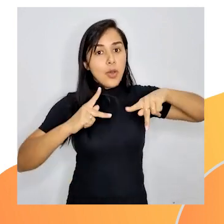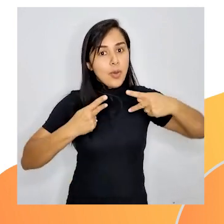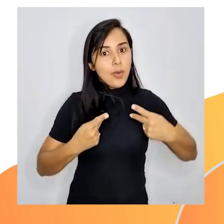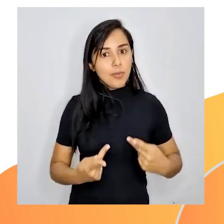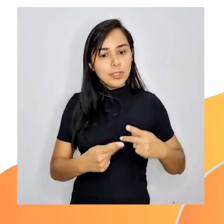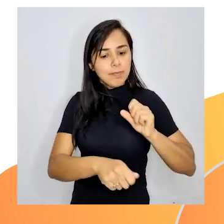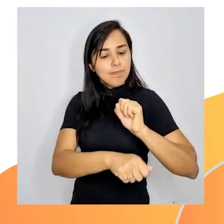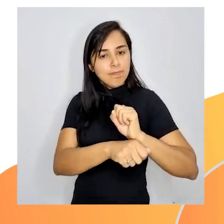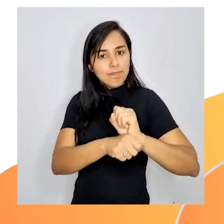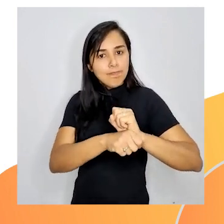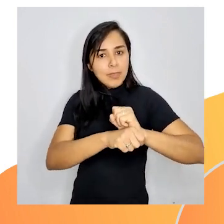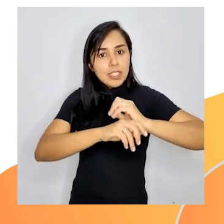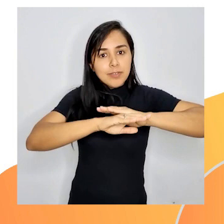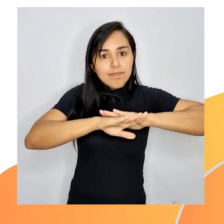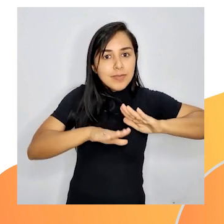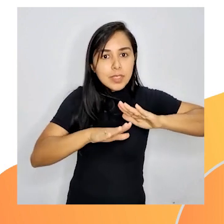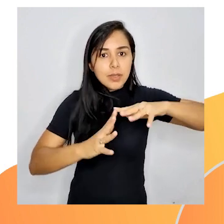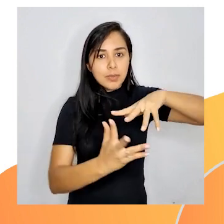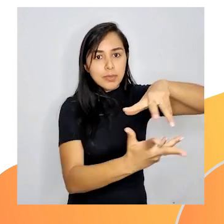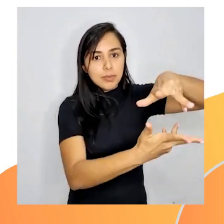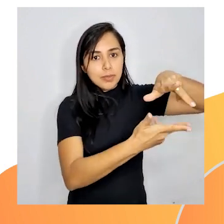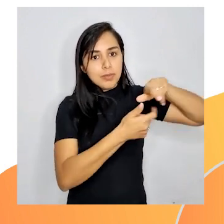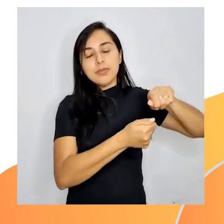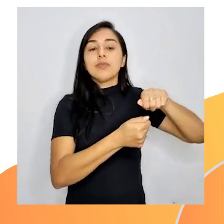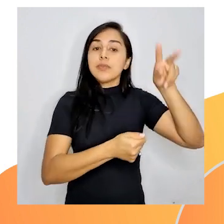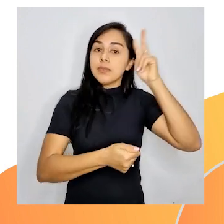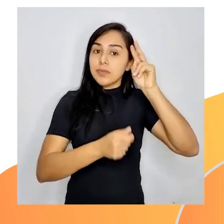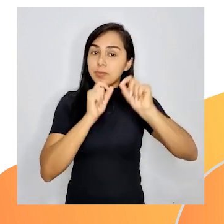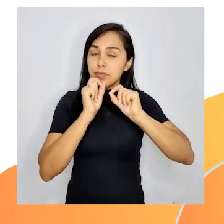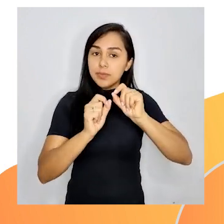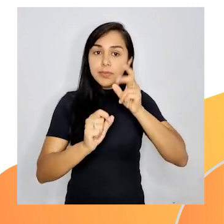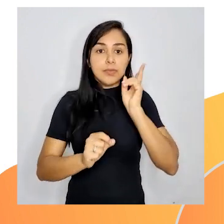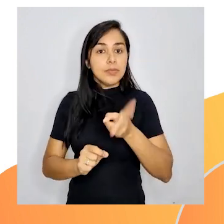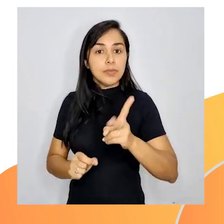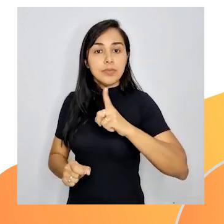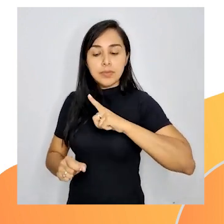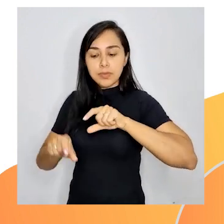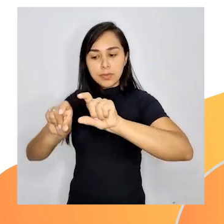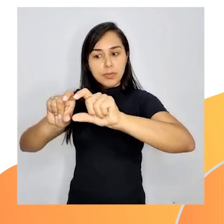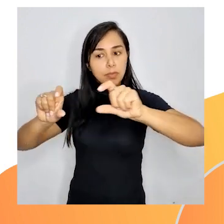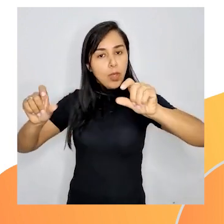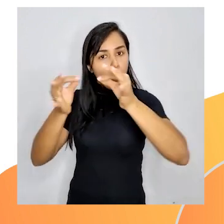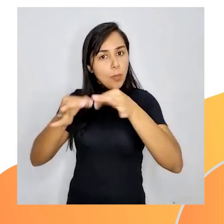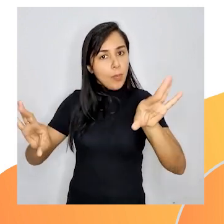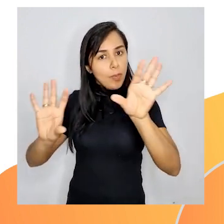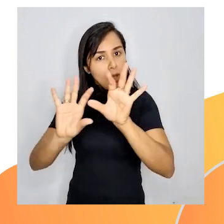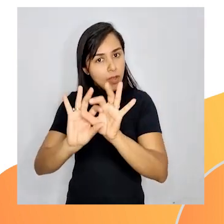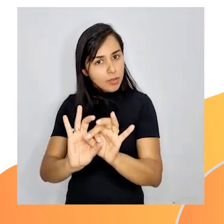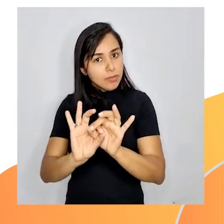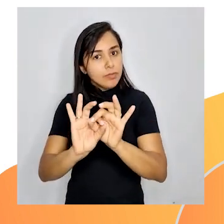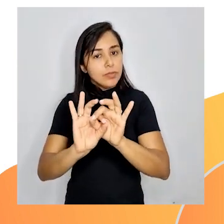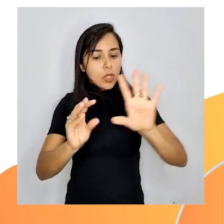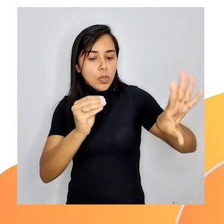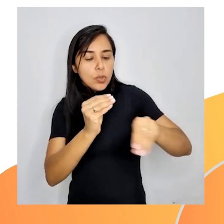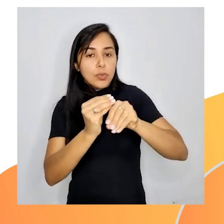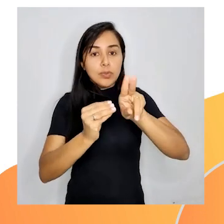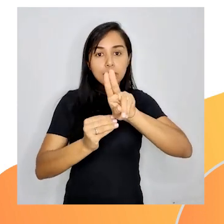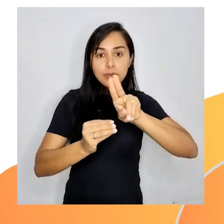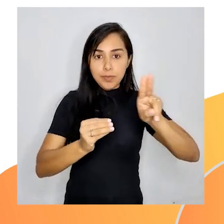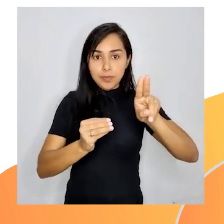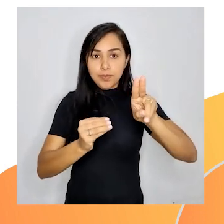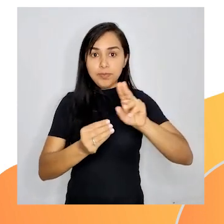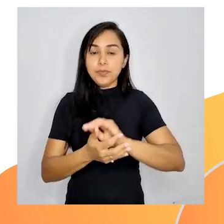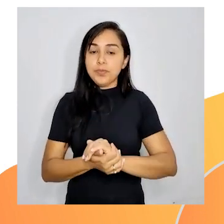planeta. Lembrando que toda vez que houver uma oração subordinada completiva nominal, a oração